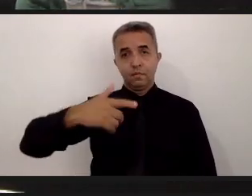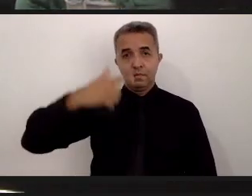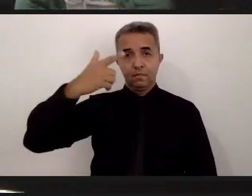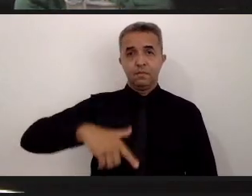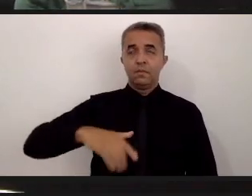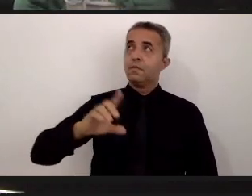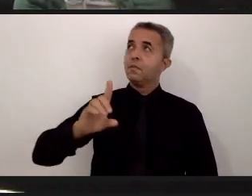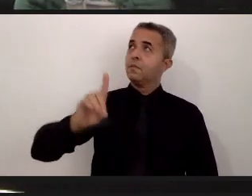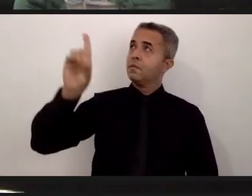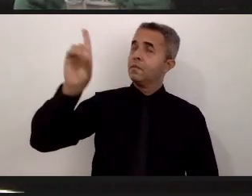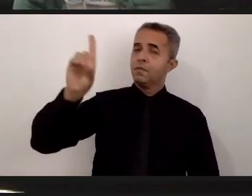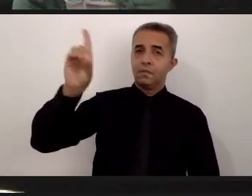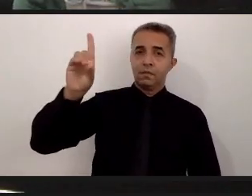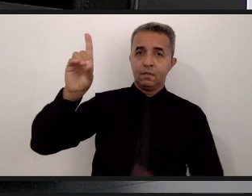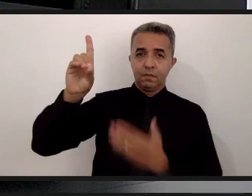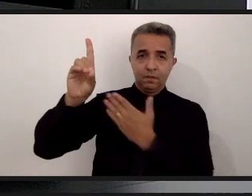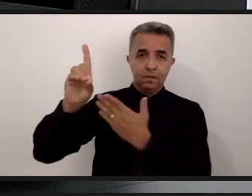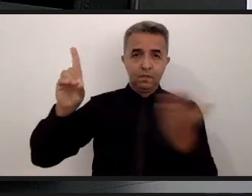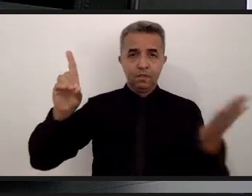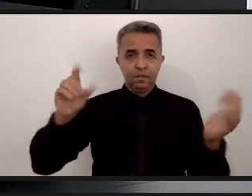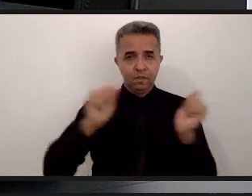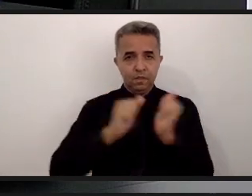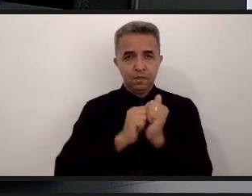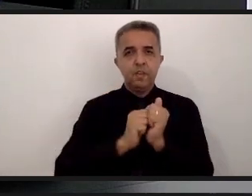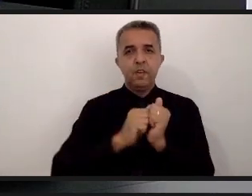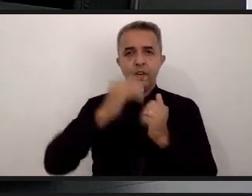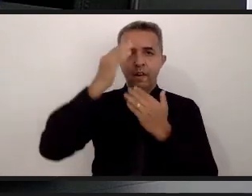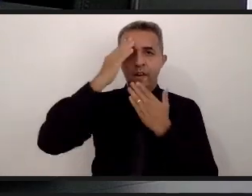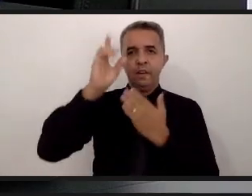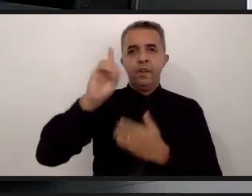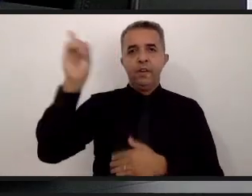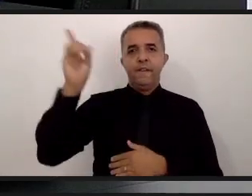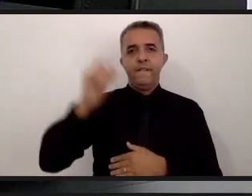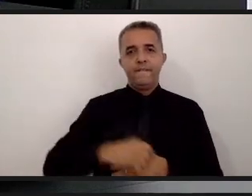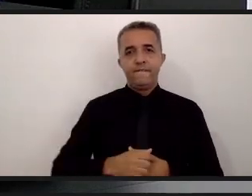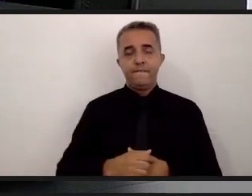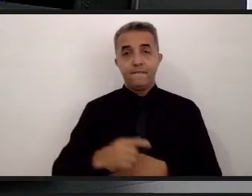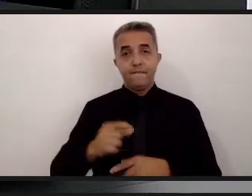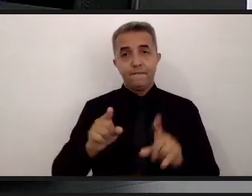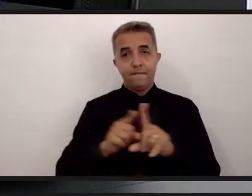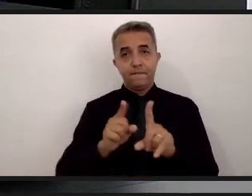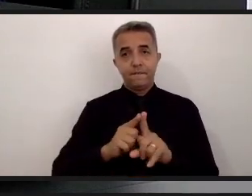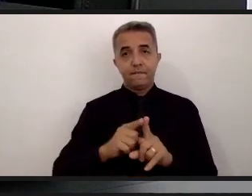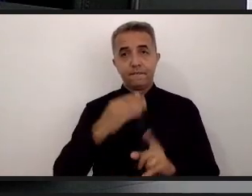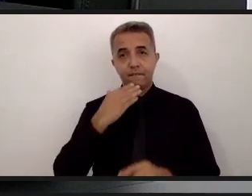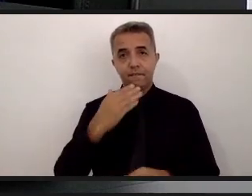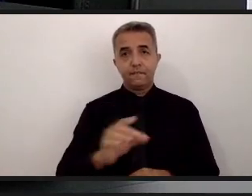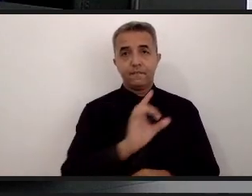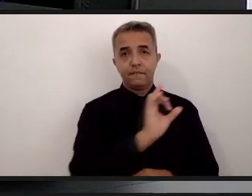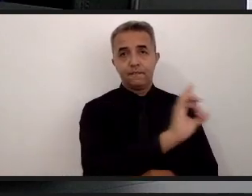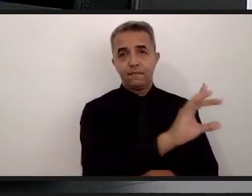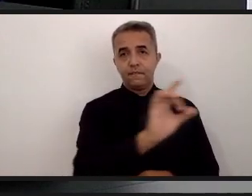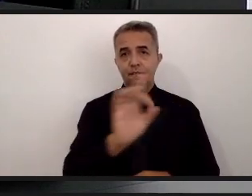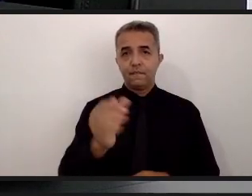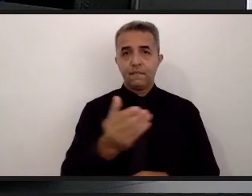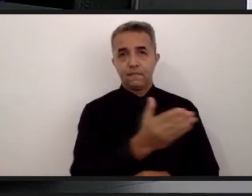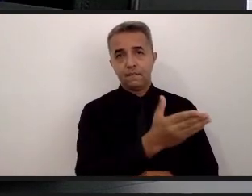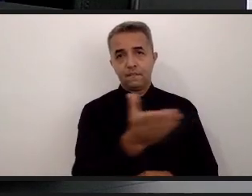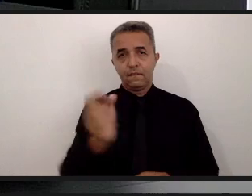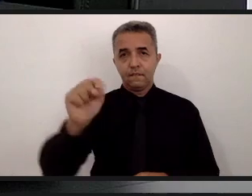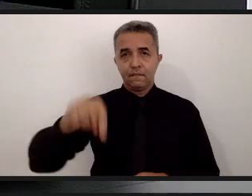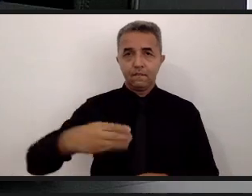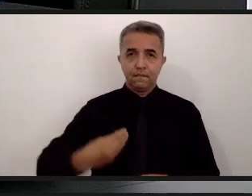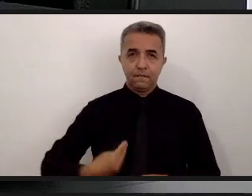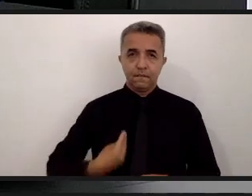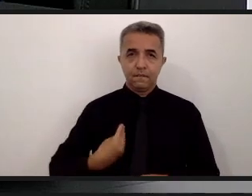a oportunidade de estar aqui com vocês. Agradeço e peço também pela vida de cada um, de cada família aqui representada,